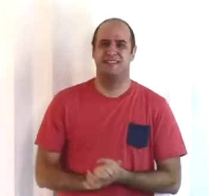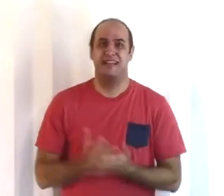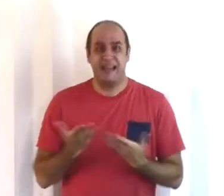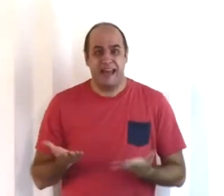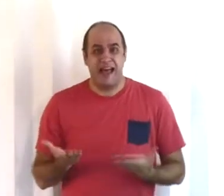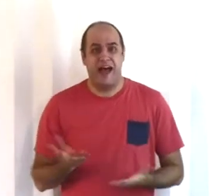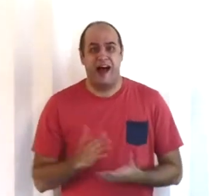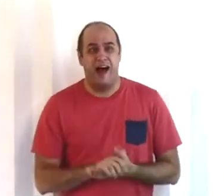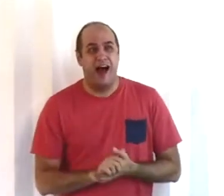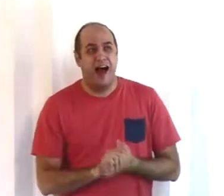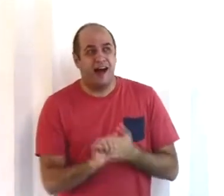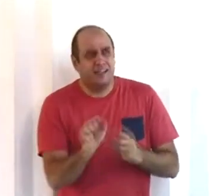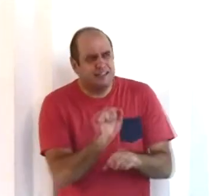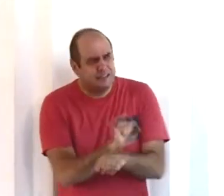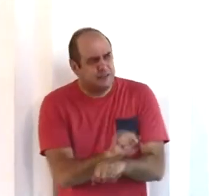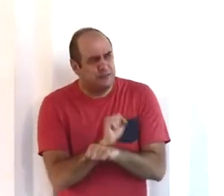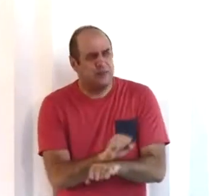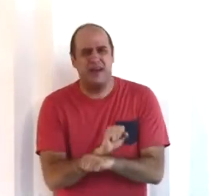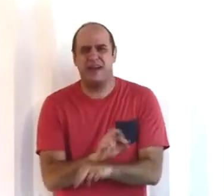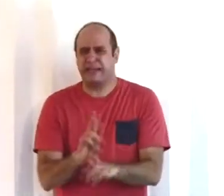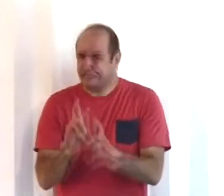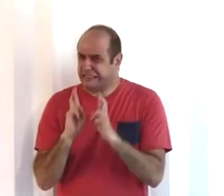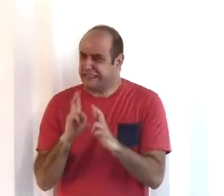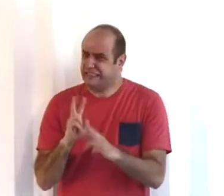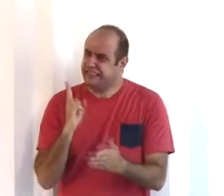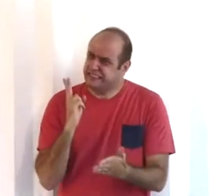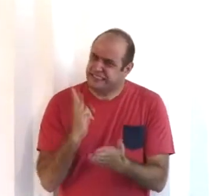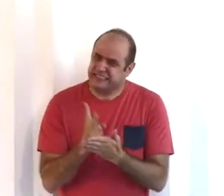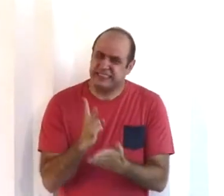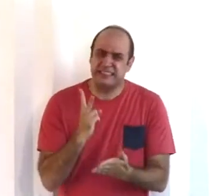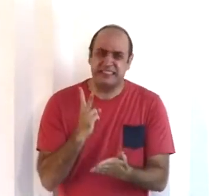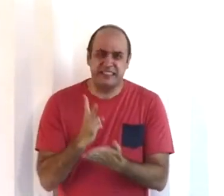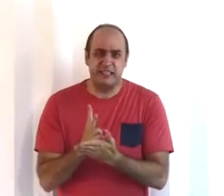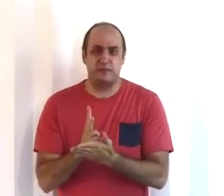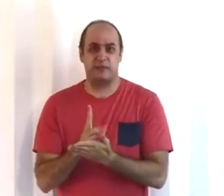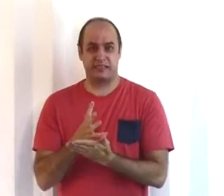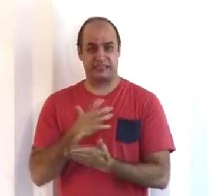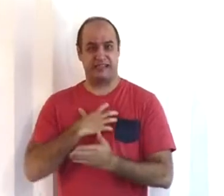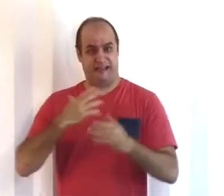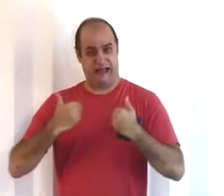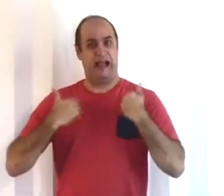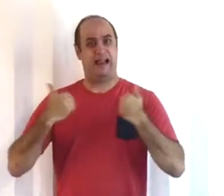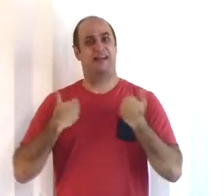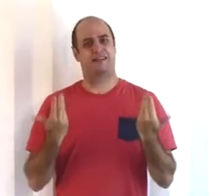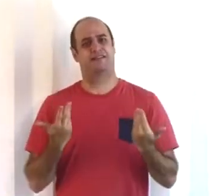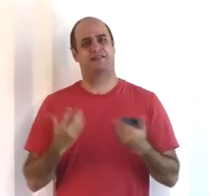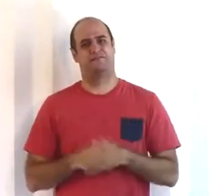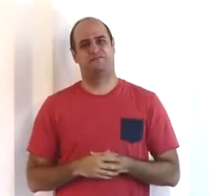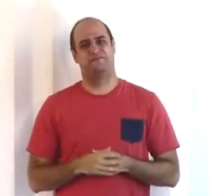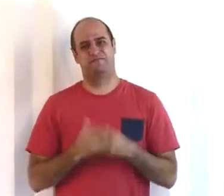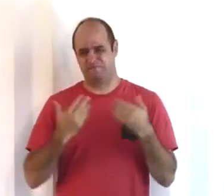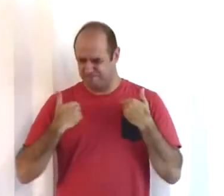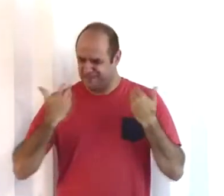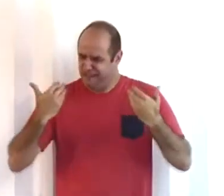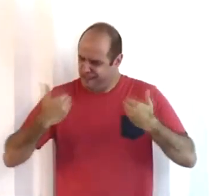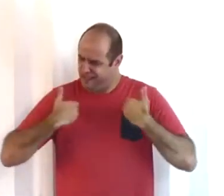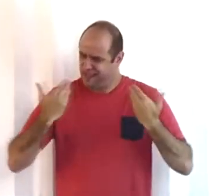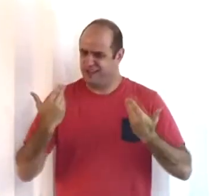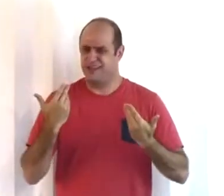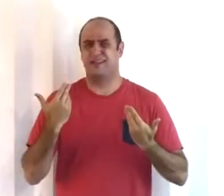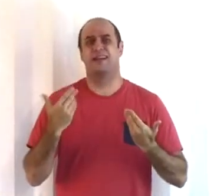Então a esperança é sempre base para a alegria. Alegrai-vos no Senhor quer dizer